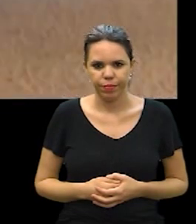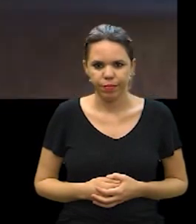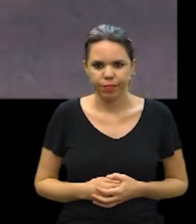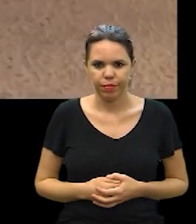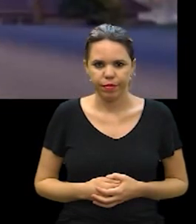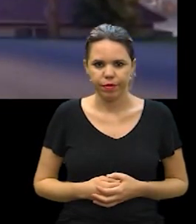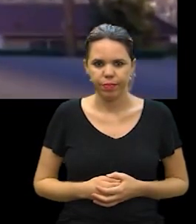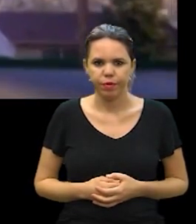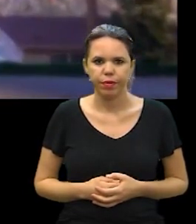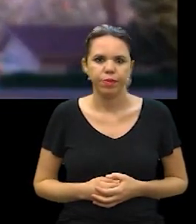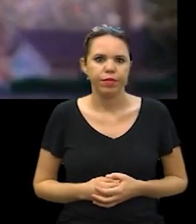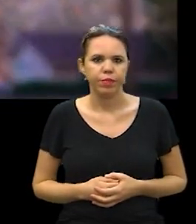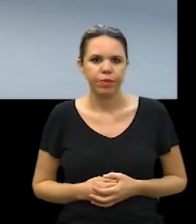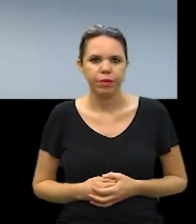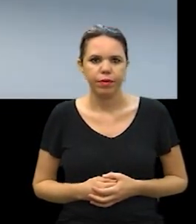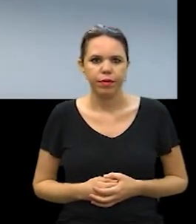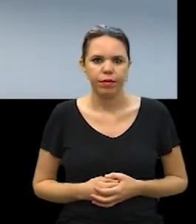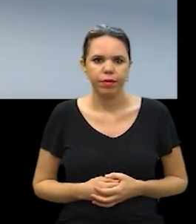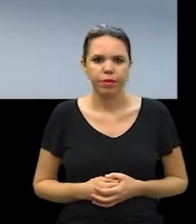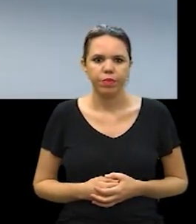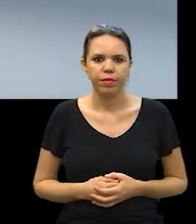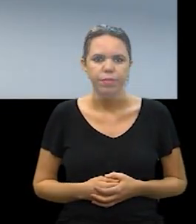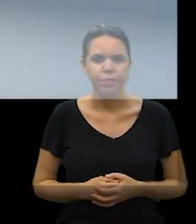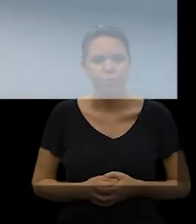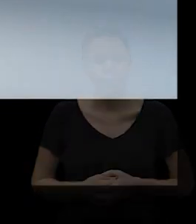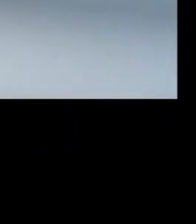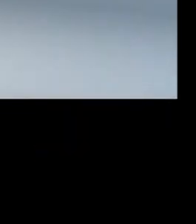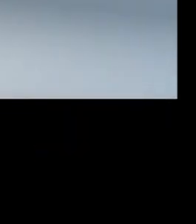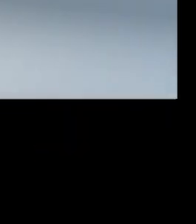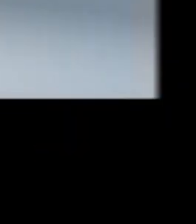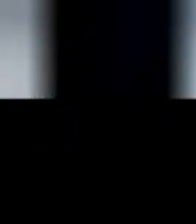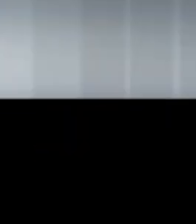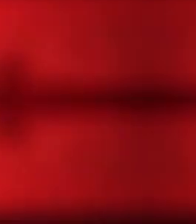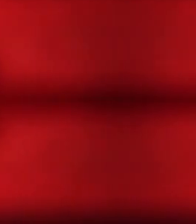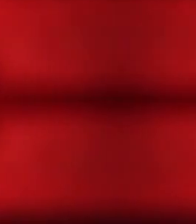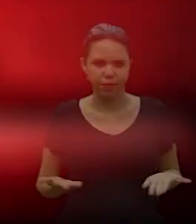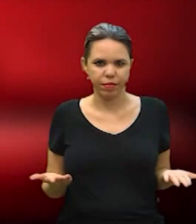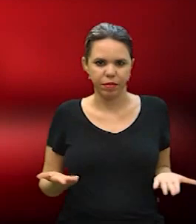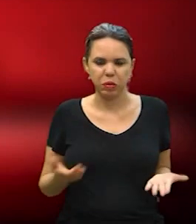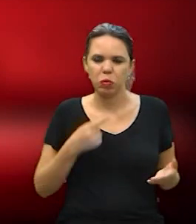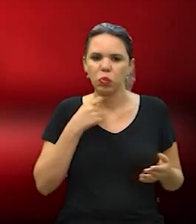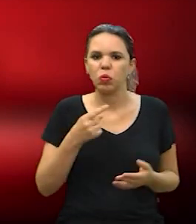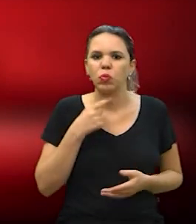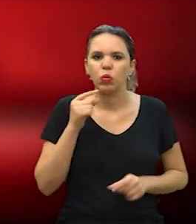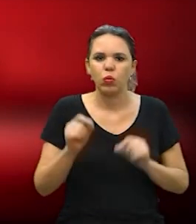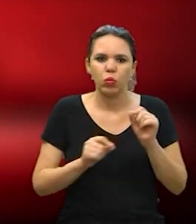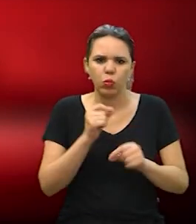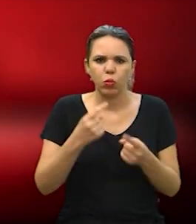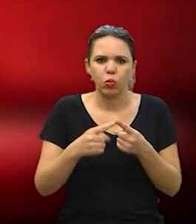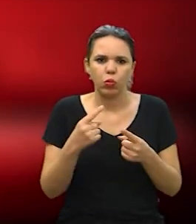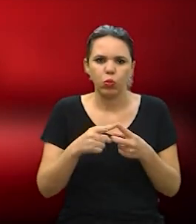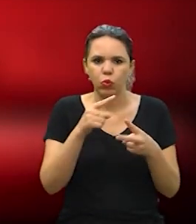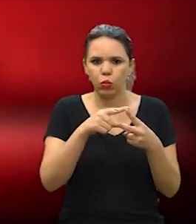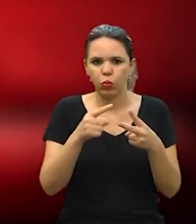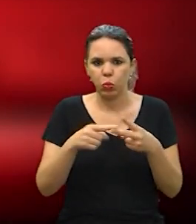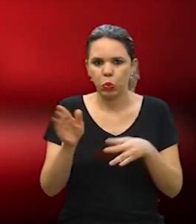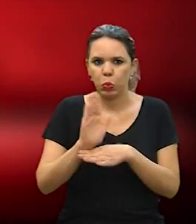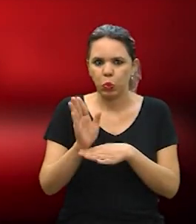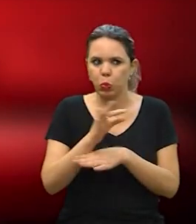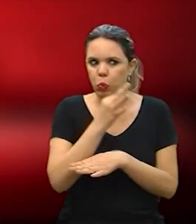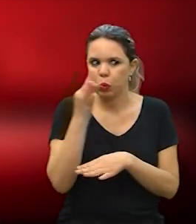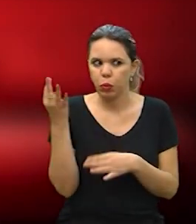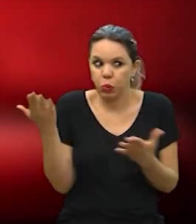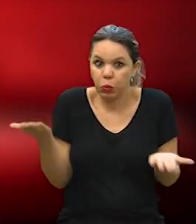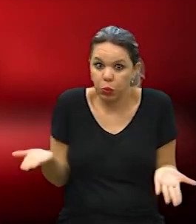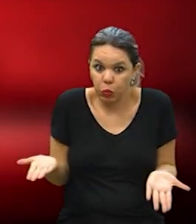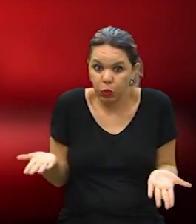6. Ron Bugado. Agora eu fiquei em dúvida, hein? Porque os 2